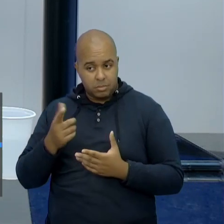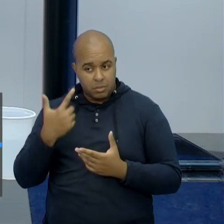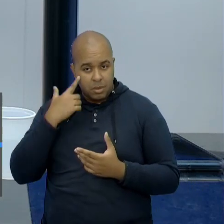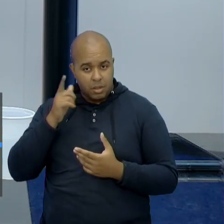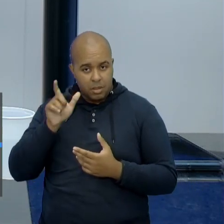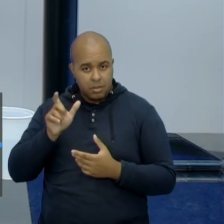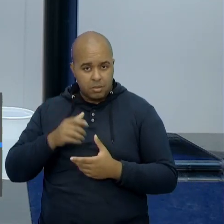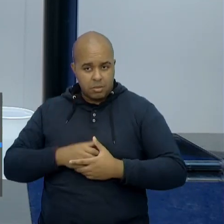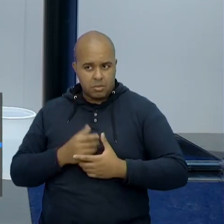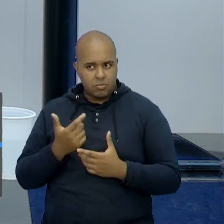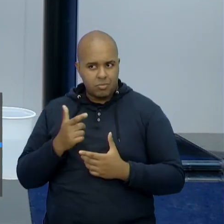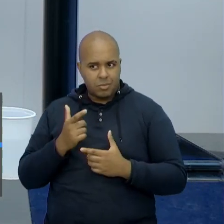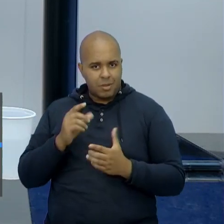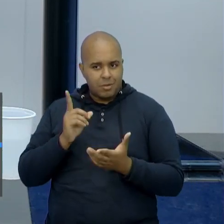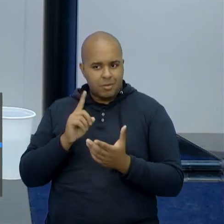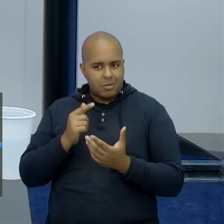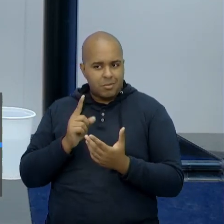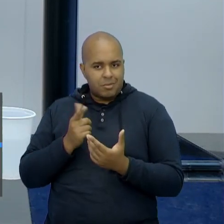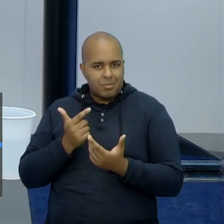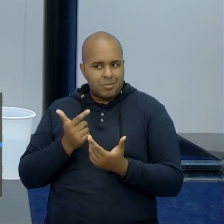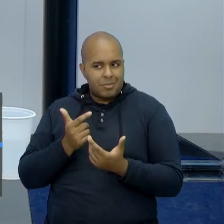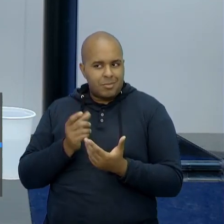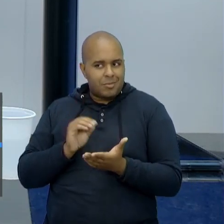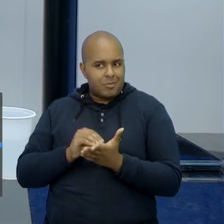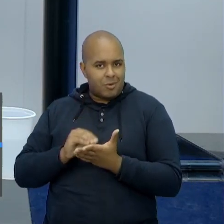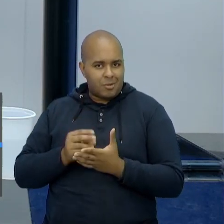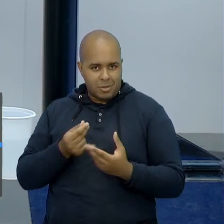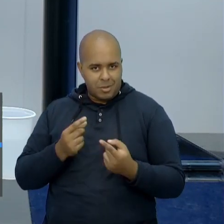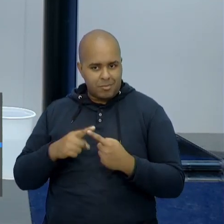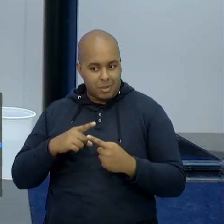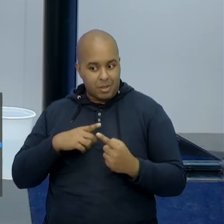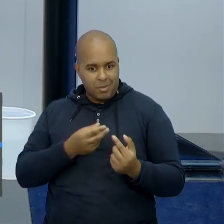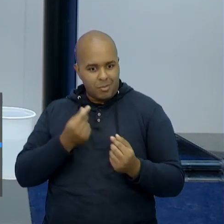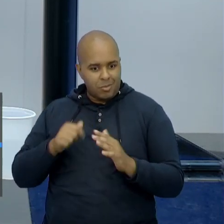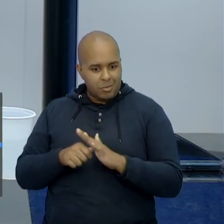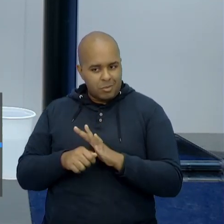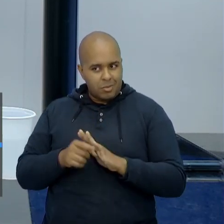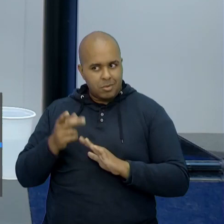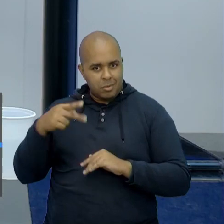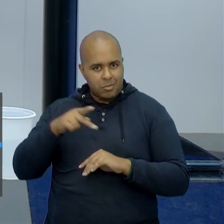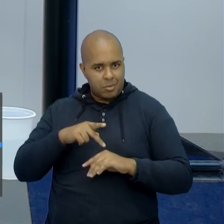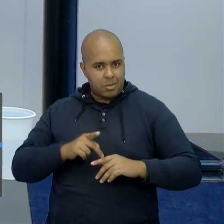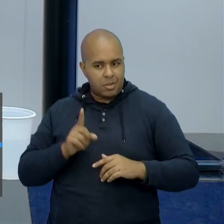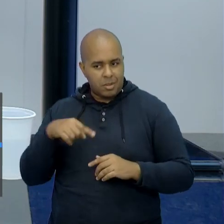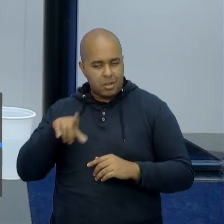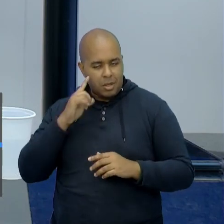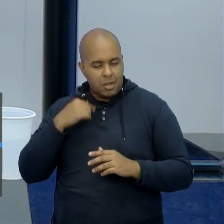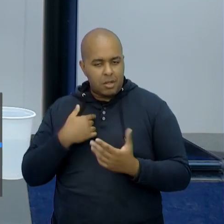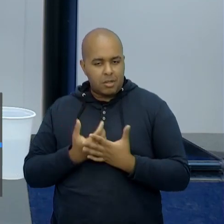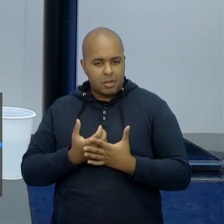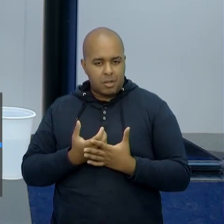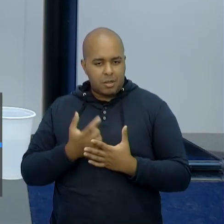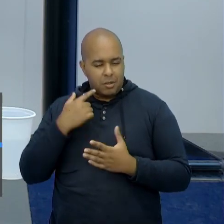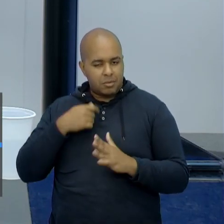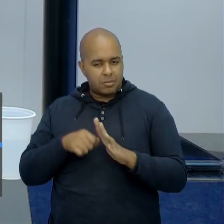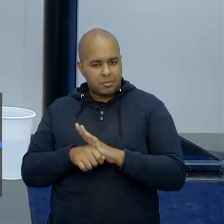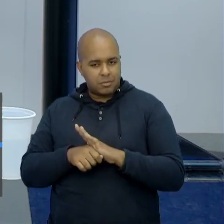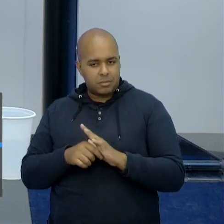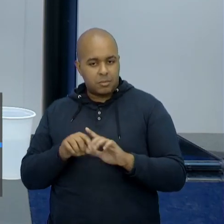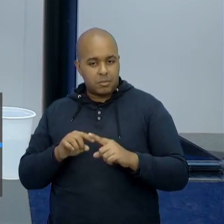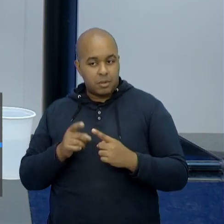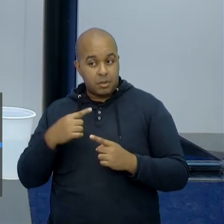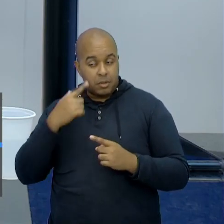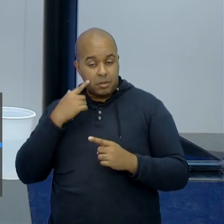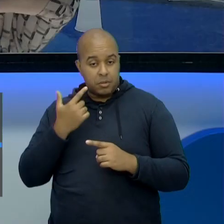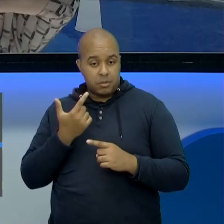é isso. Não está faltando dinheiro, porque tem muito investidor estrangeiro que quer investir. Esse